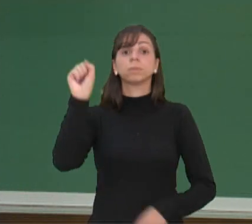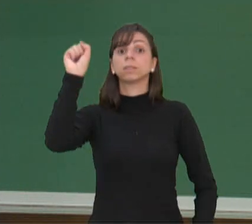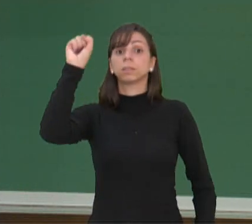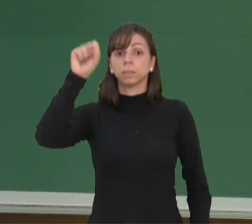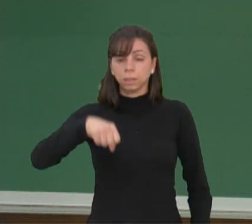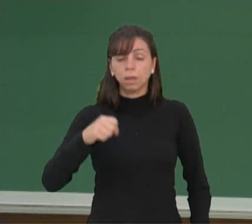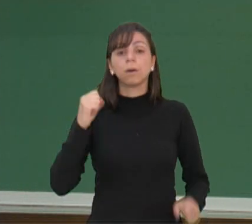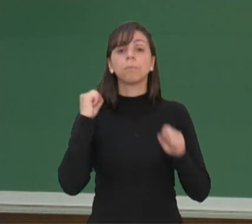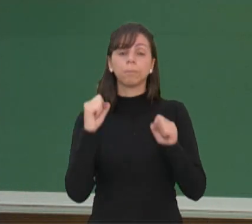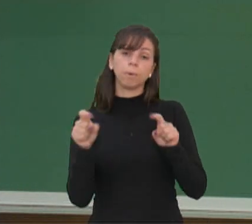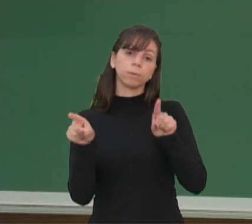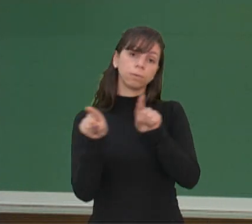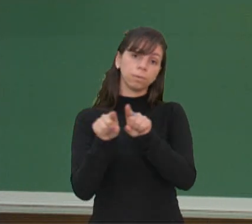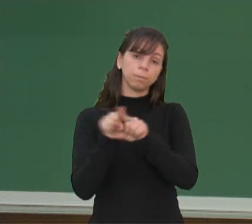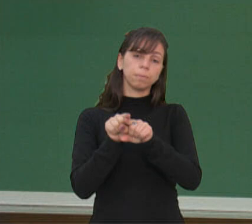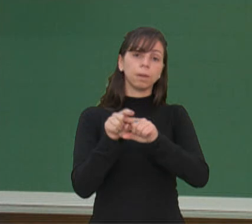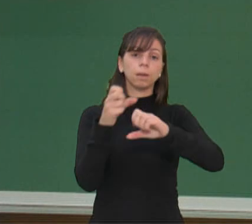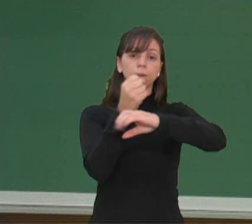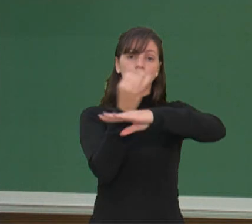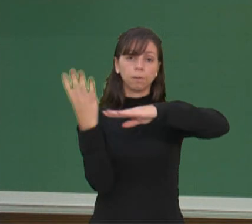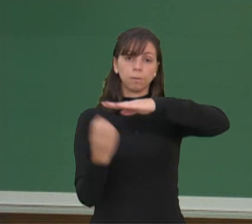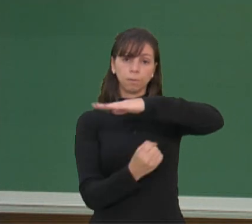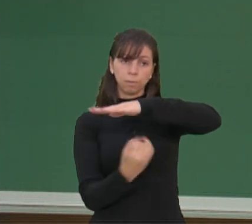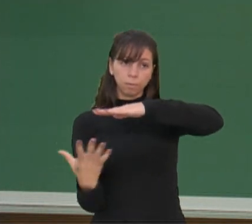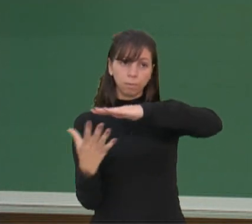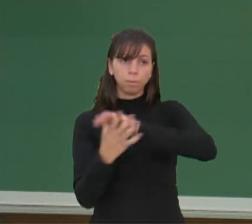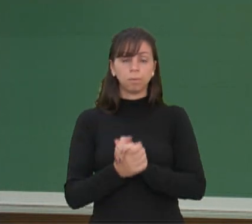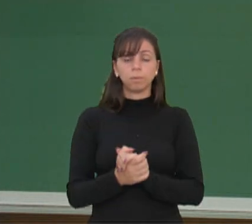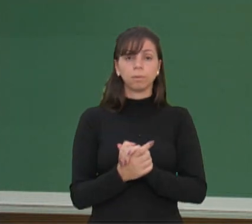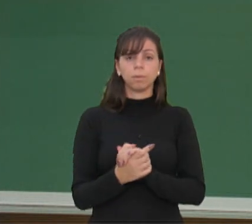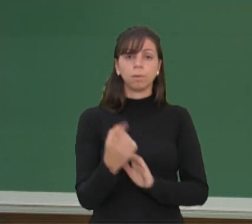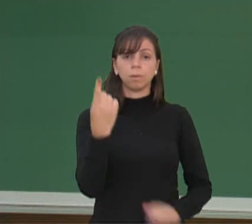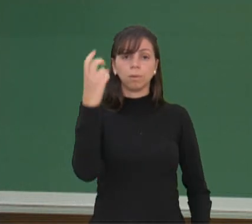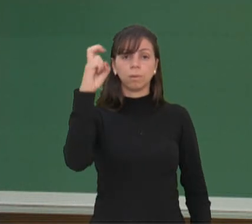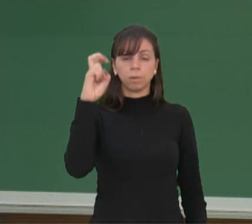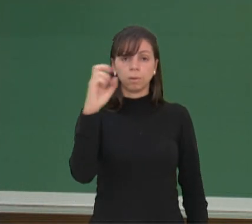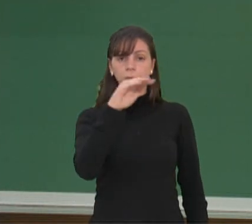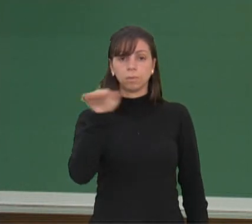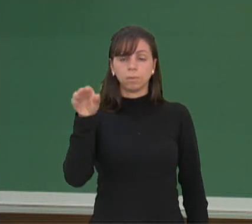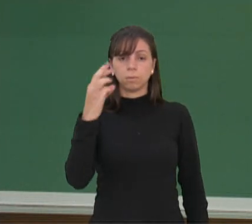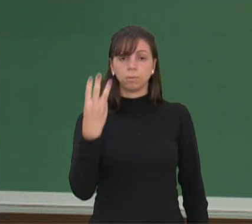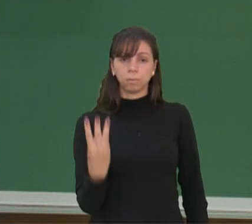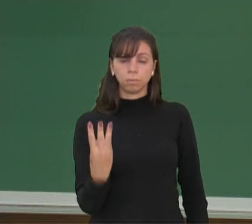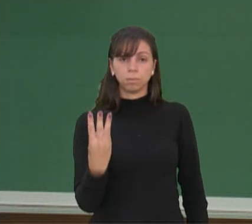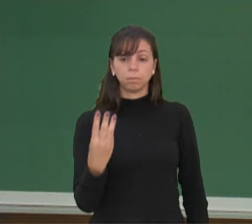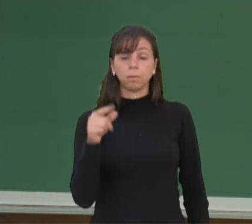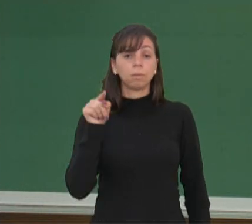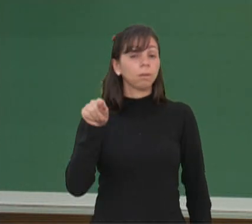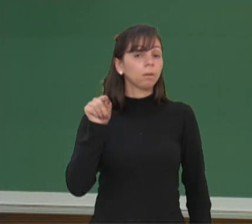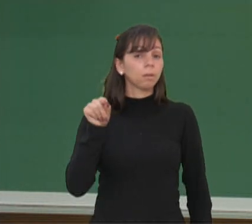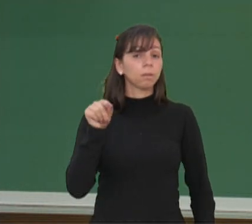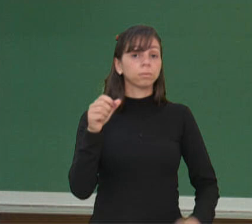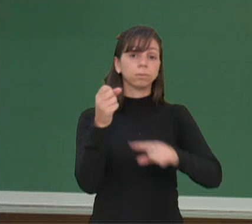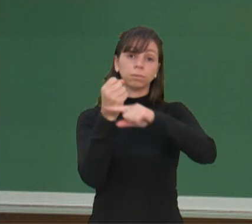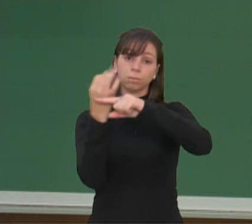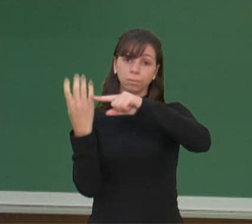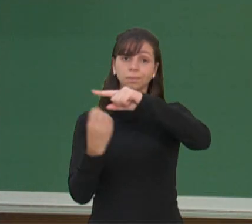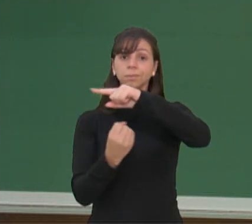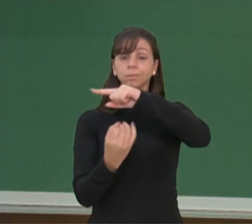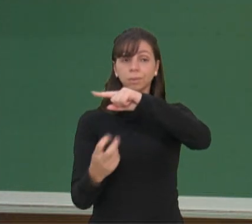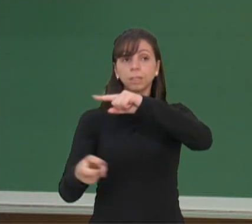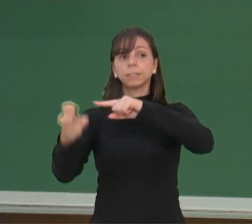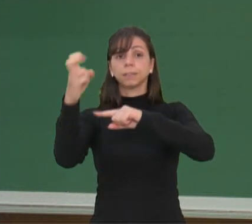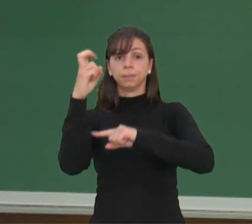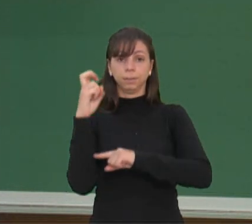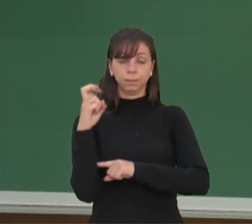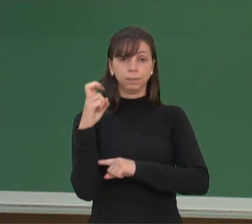escritos como frações. Então, eu coloquei aqui, 15 terços. 15 terços é uma fração. E essa fração representa qual número? Representa o número